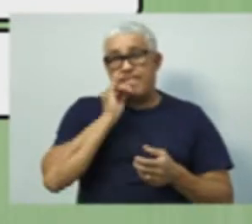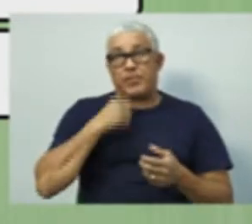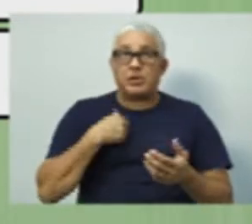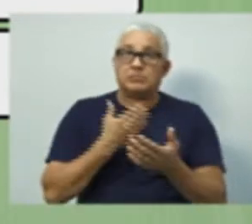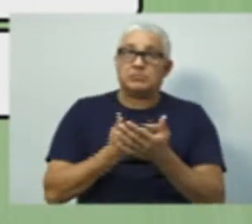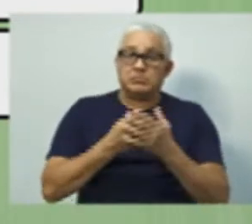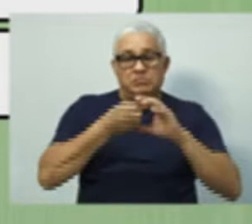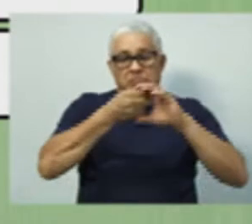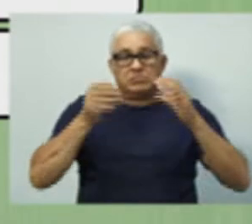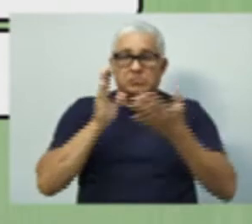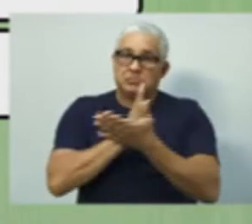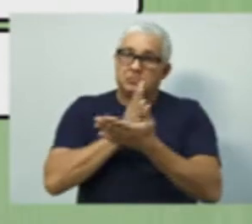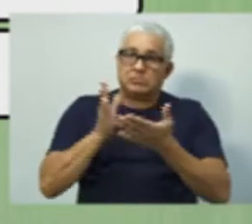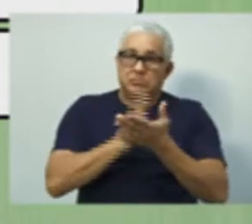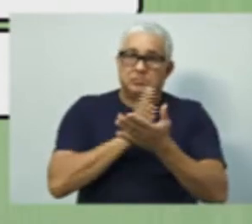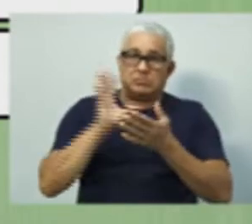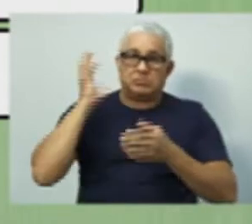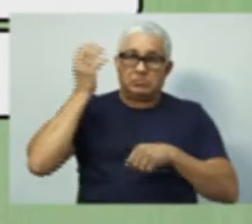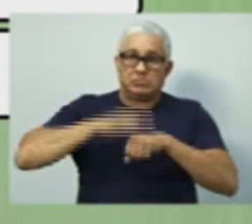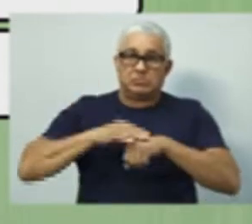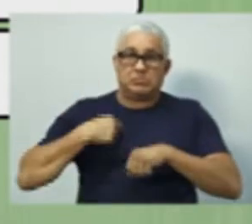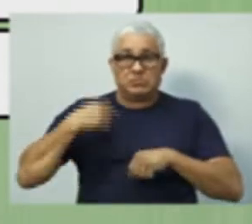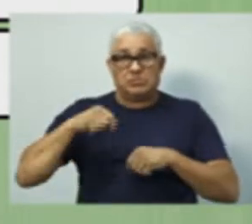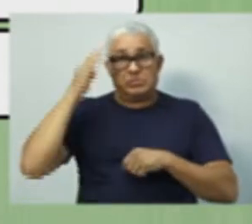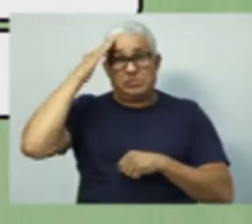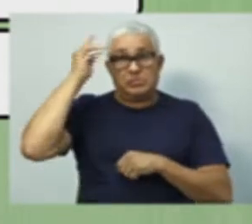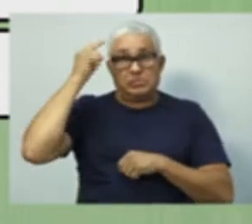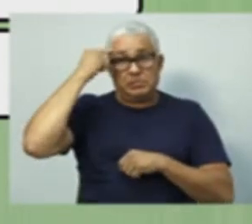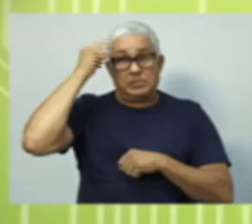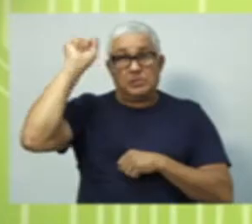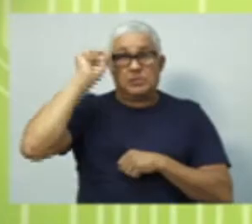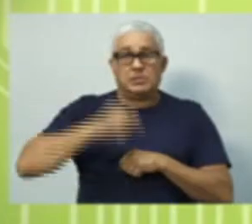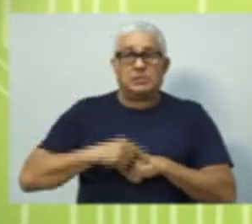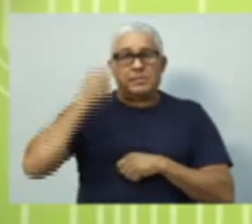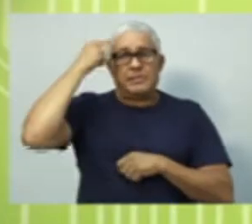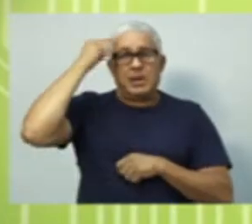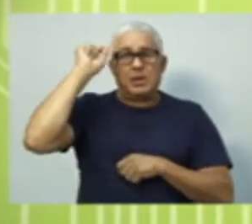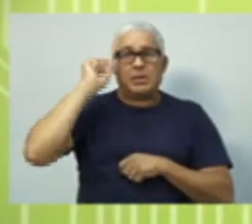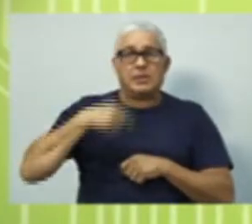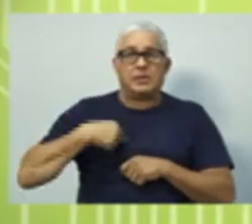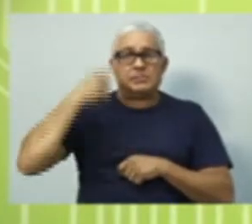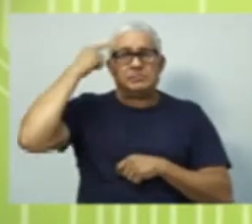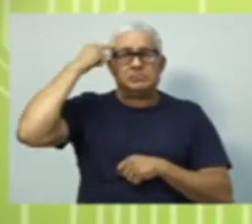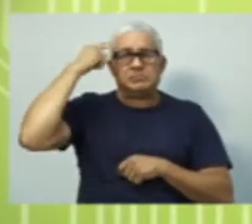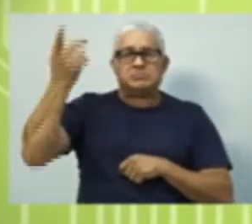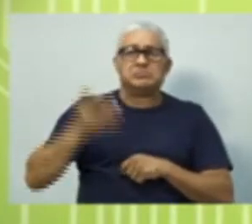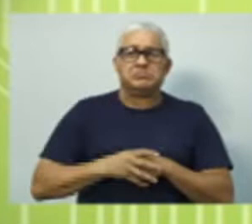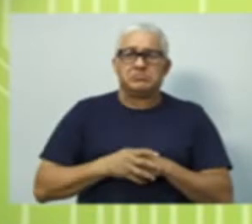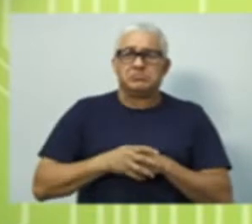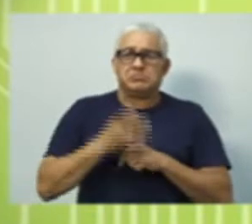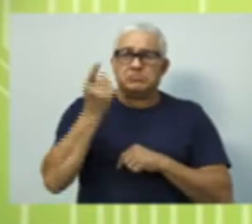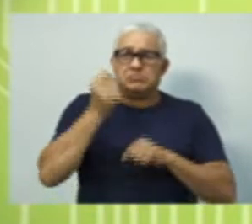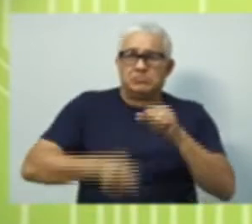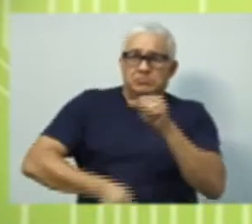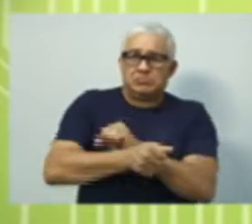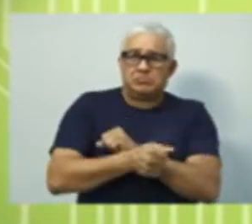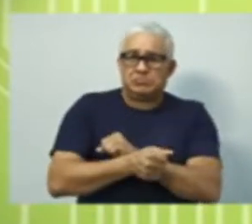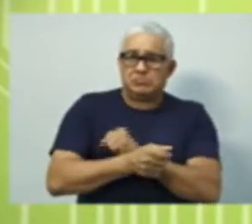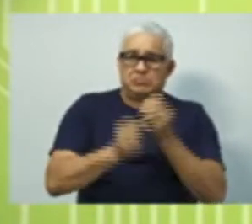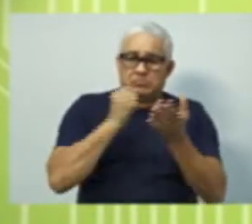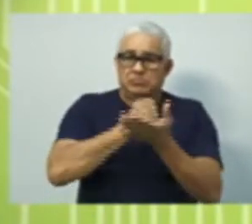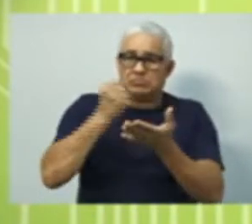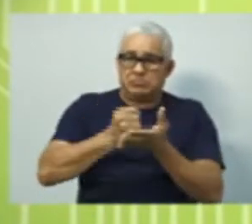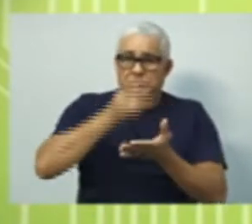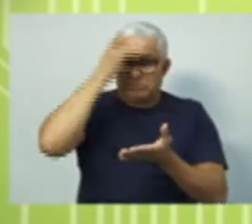aspectos na tomada de decisão, eu tenho que pensar o seguinte. Imagine que eu pense em fazer um investimento e contratar mais pessoas,